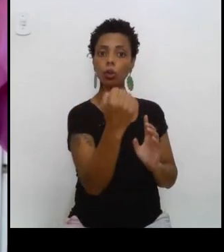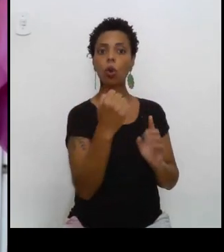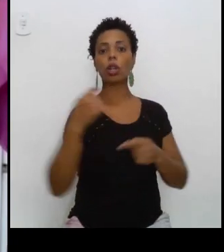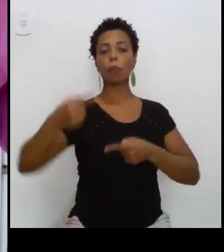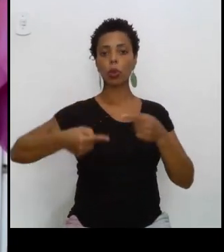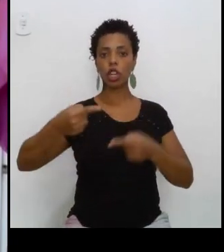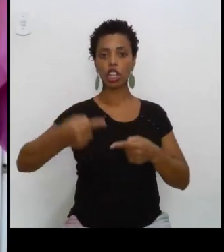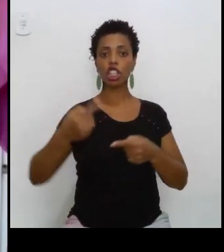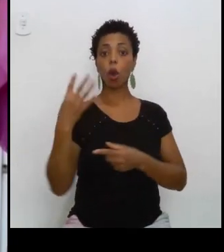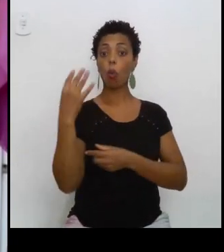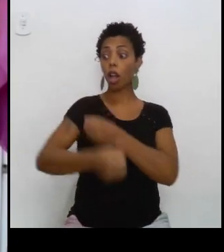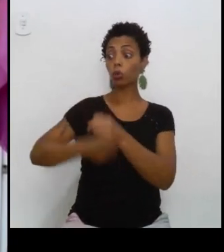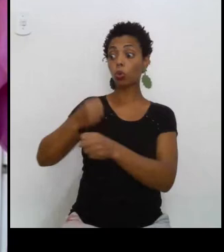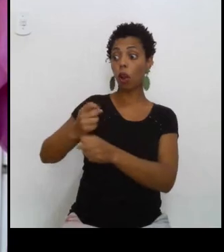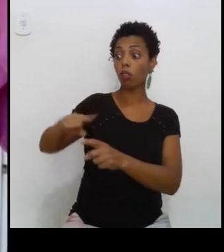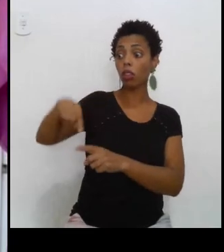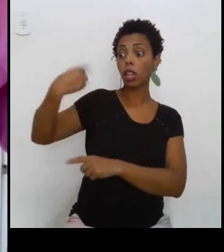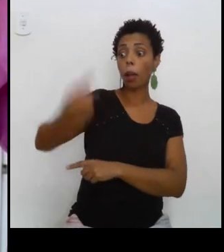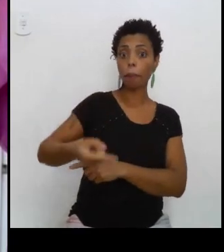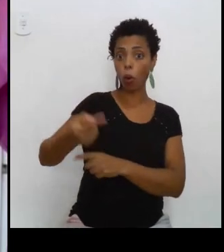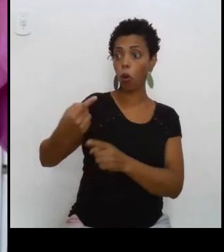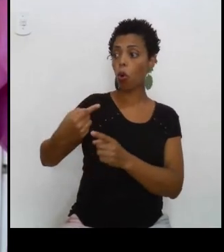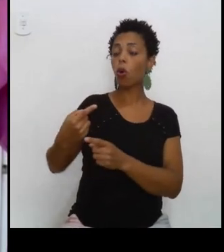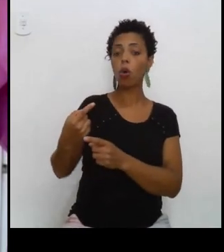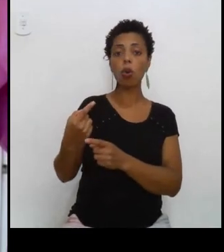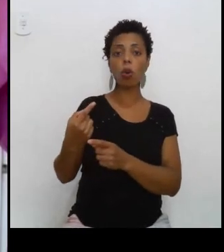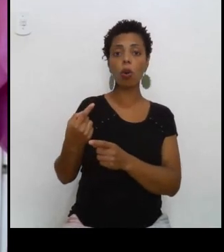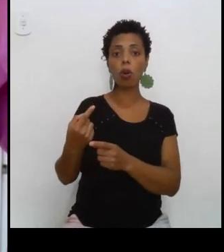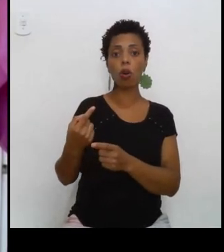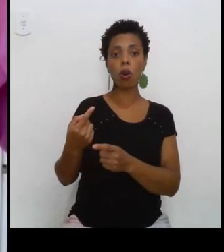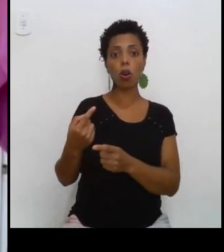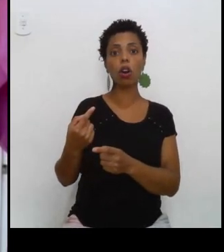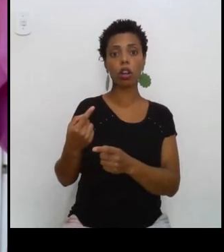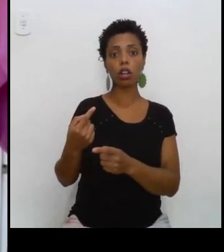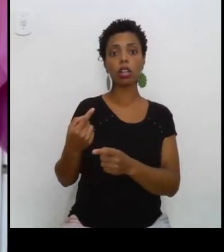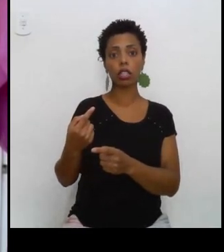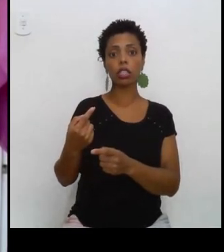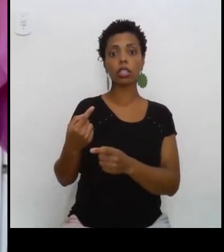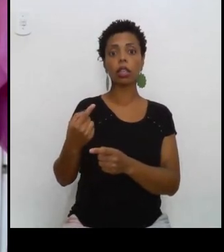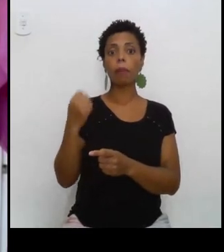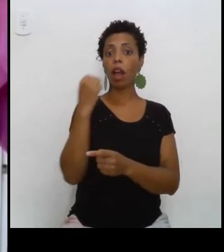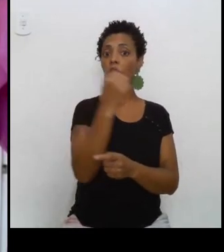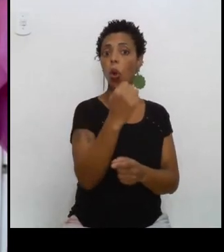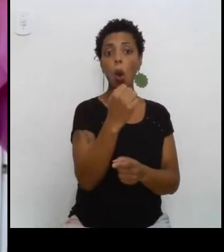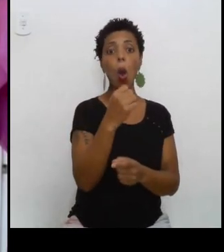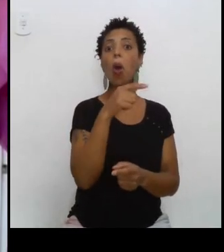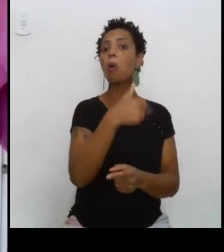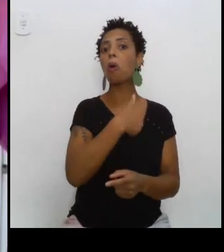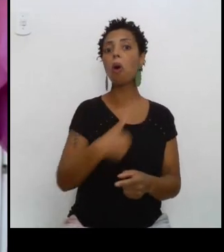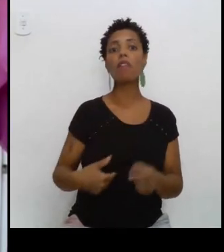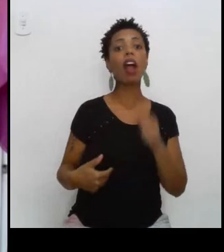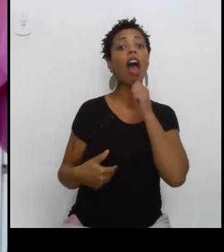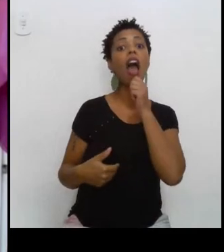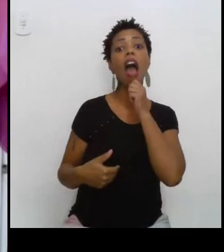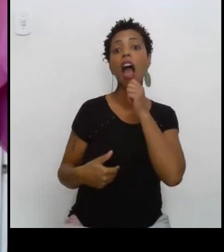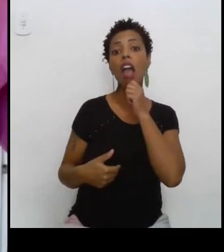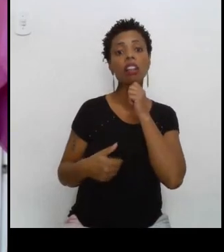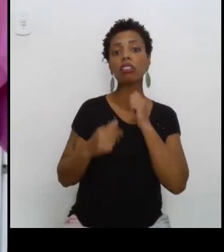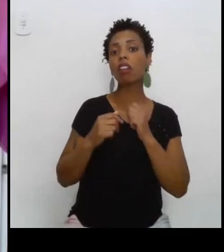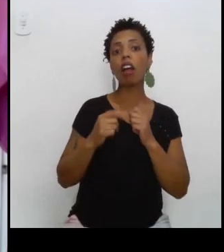anos depois do seu assassinado num trago atentado político ou está dentro não respondeu quem mandou matar aí porque